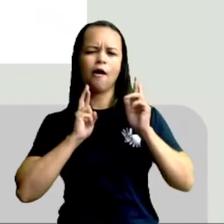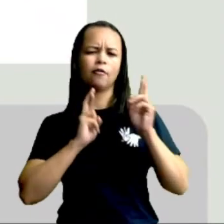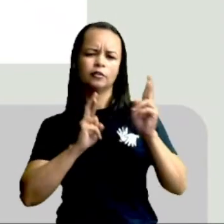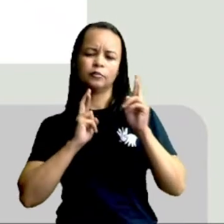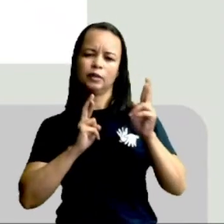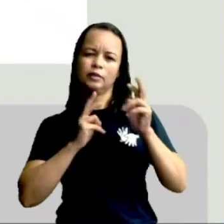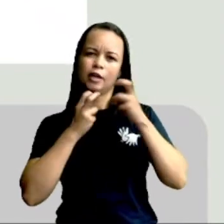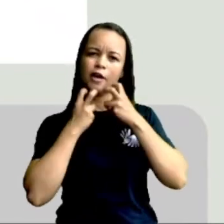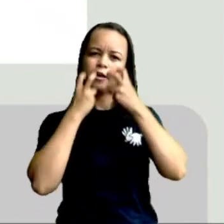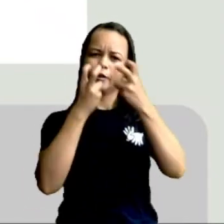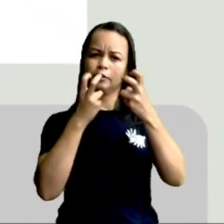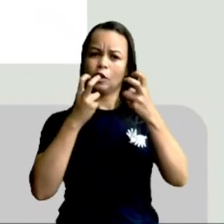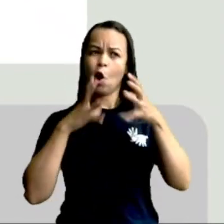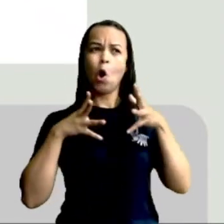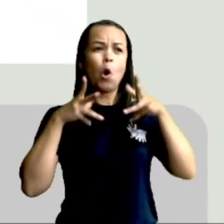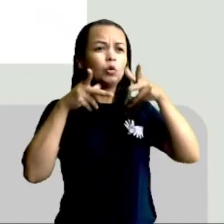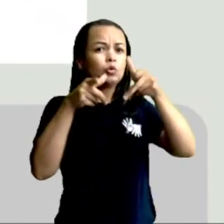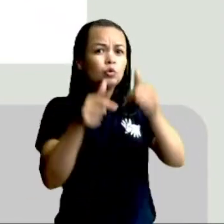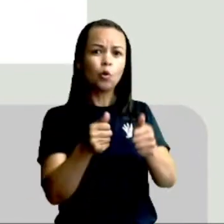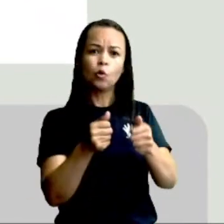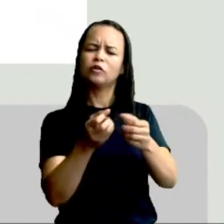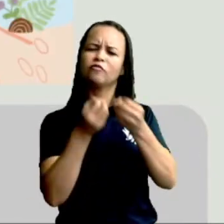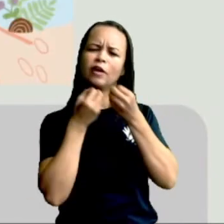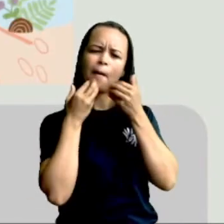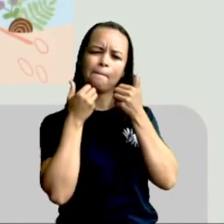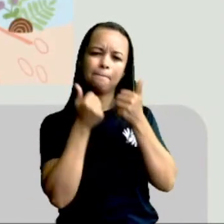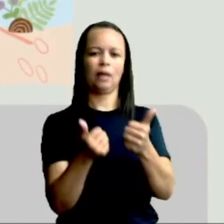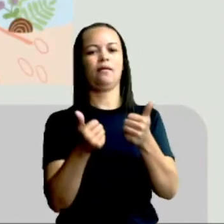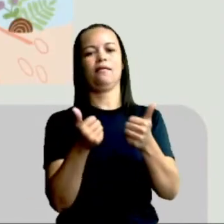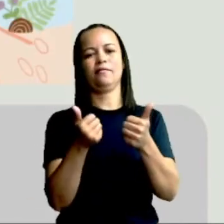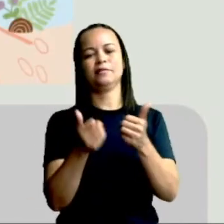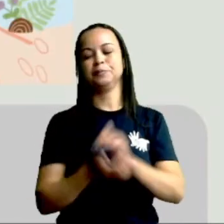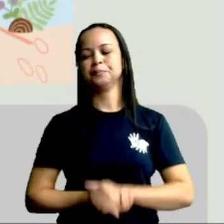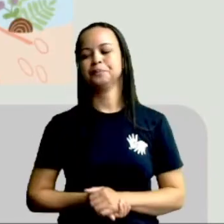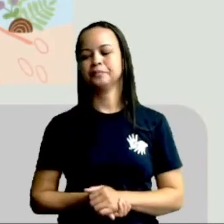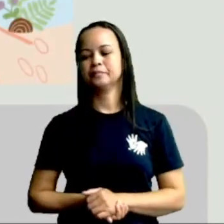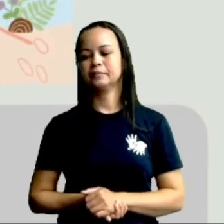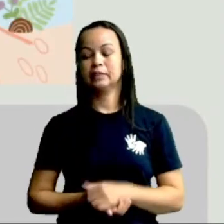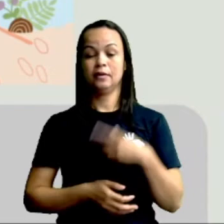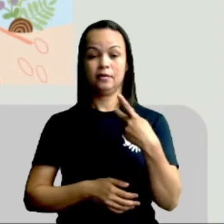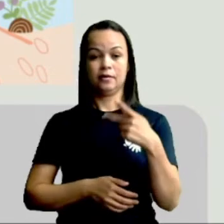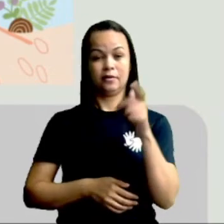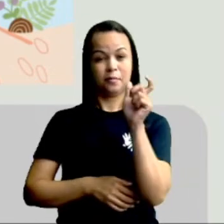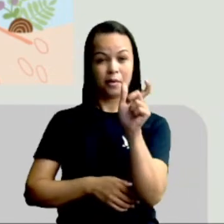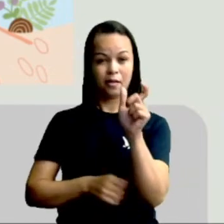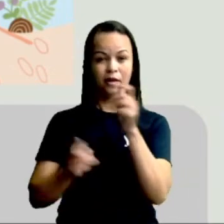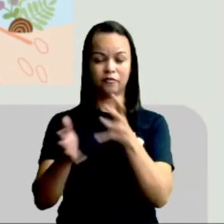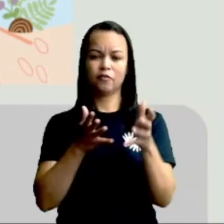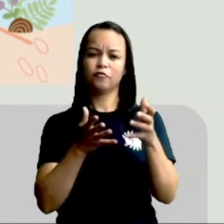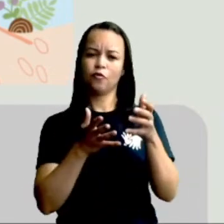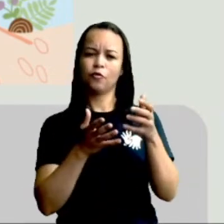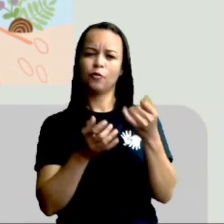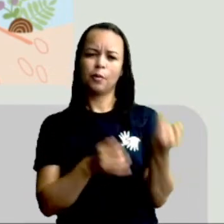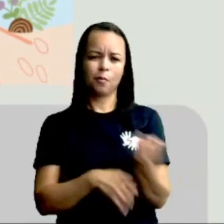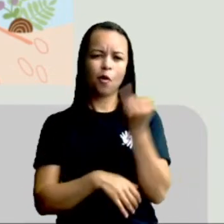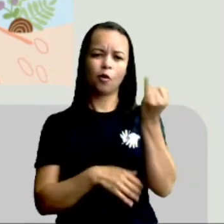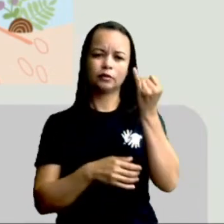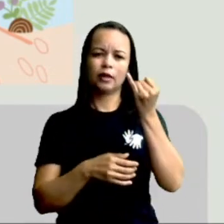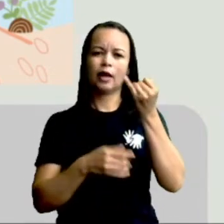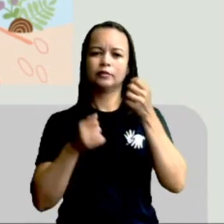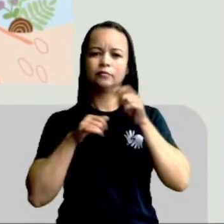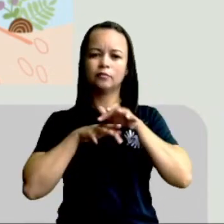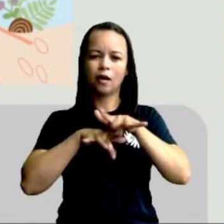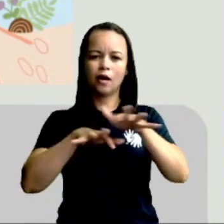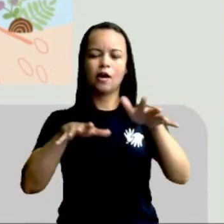e gritamos: tudo vai ficar bem! E essas palavras foram sementes, depois espalhadas